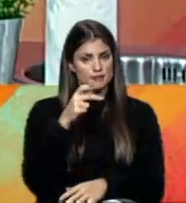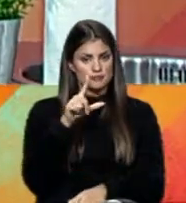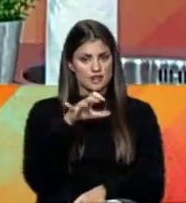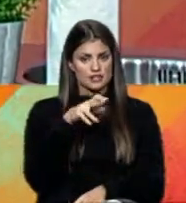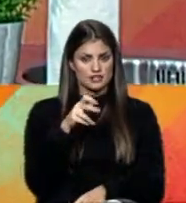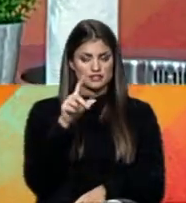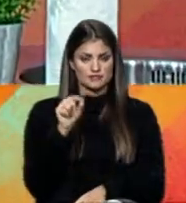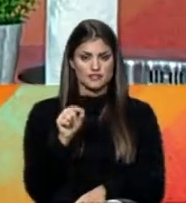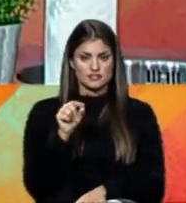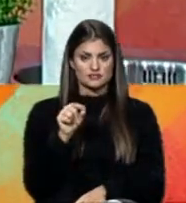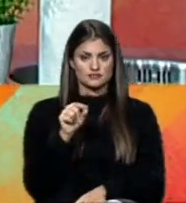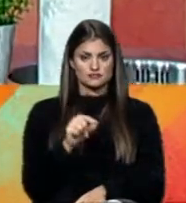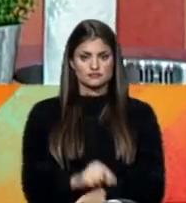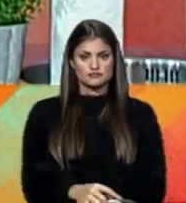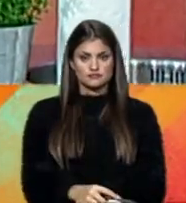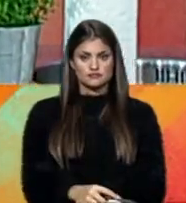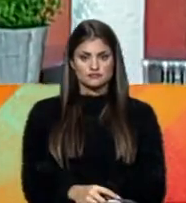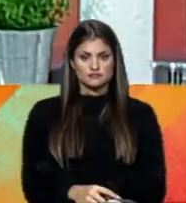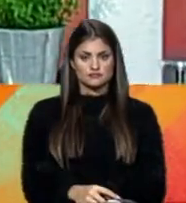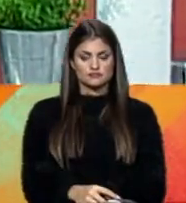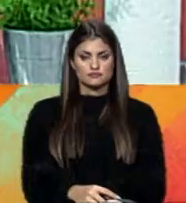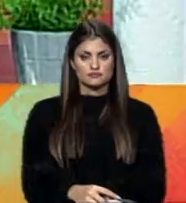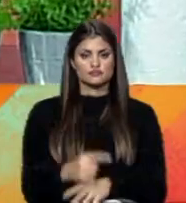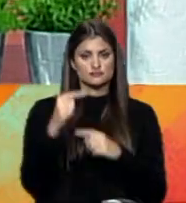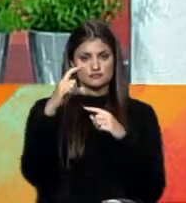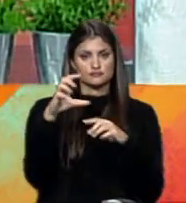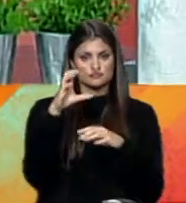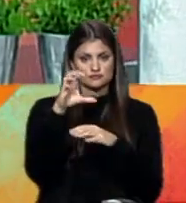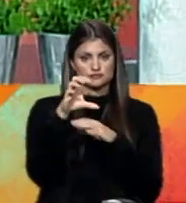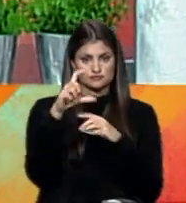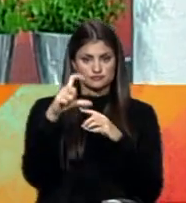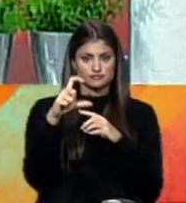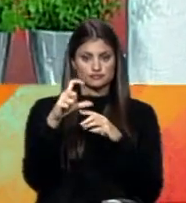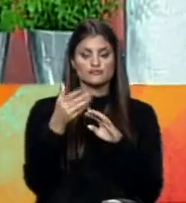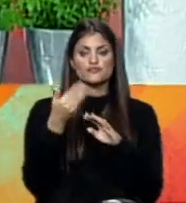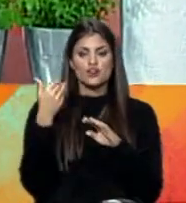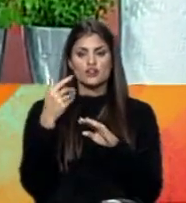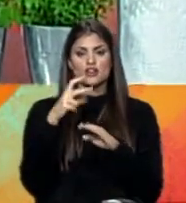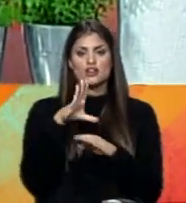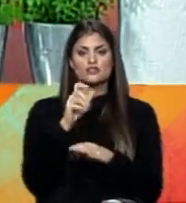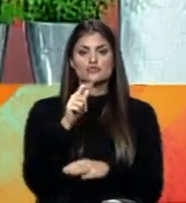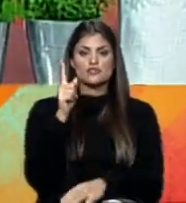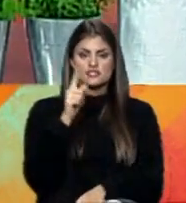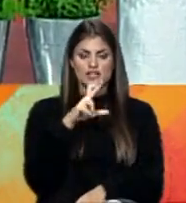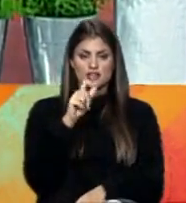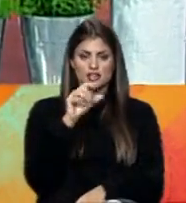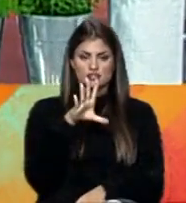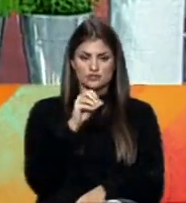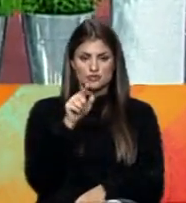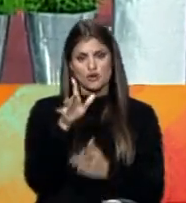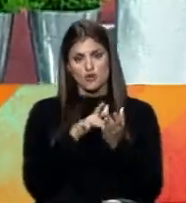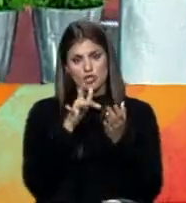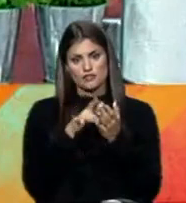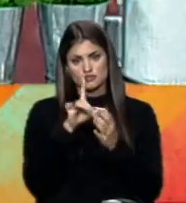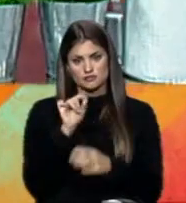quem cortou ali um grande pedaço, claro. Mas é uma obra que não se deve perder, José Régio. Este livro foi o